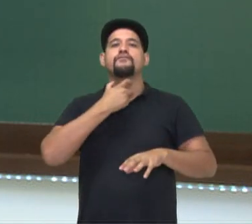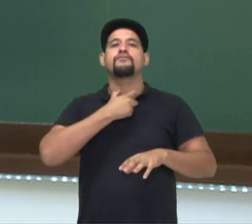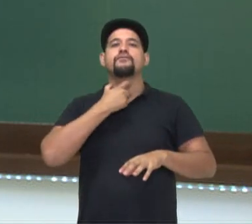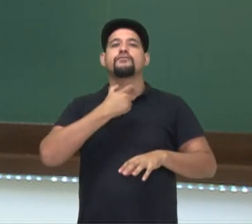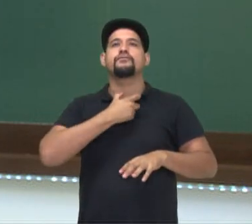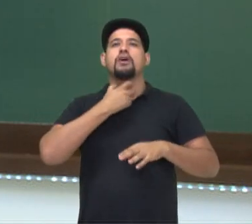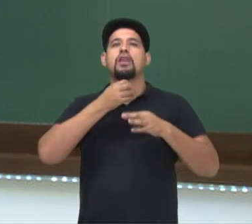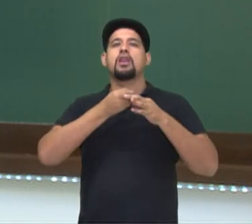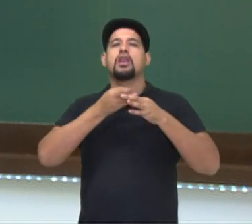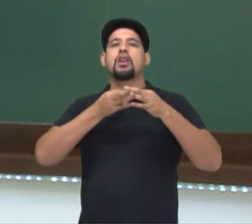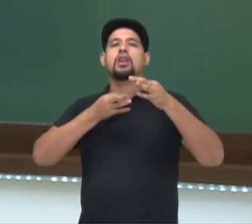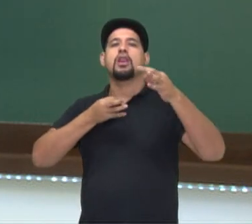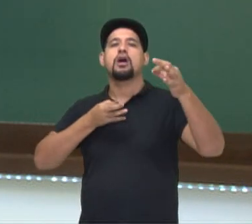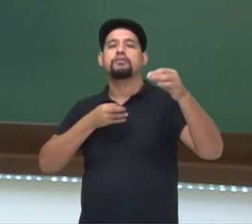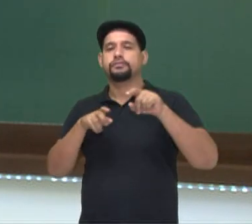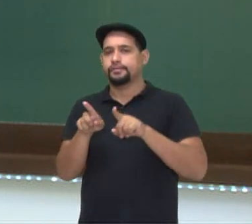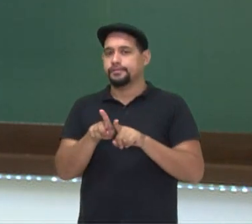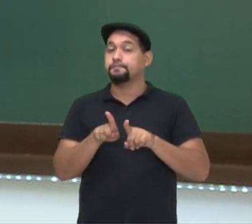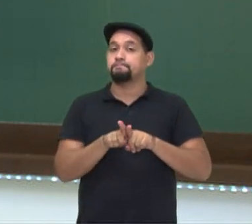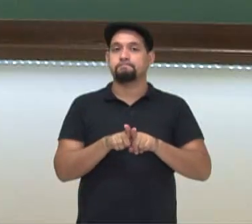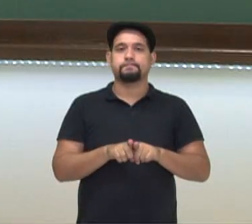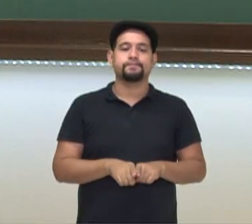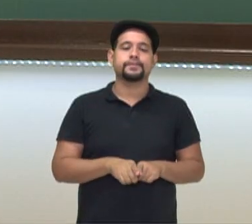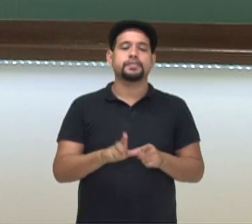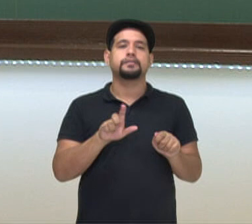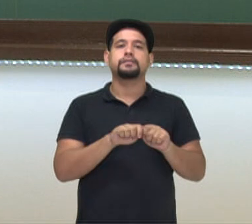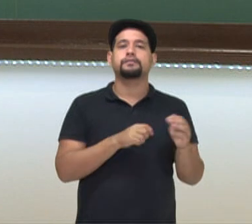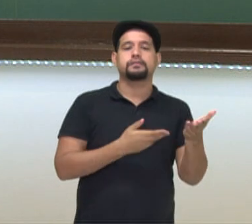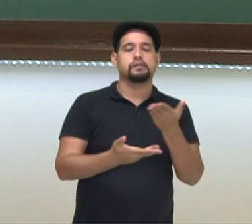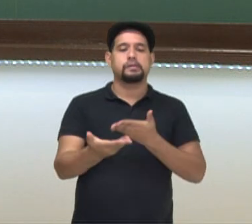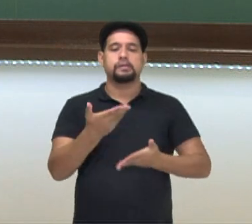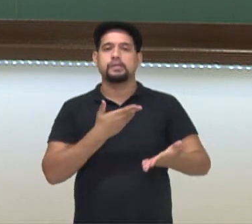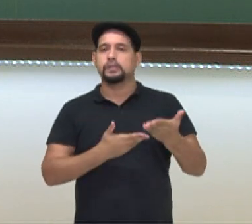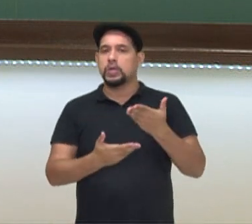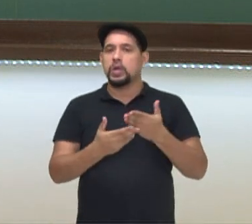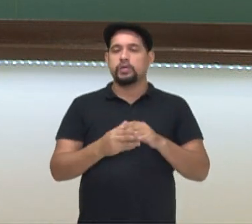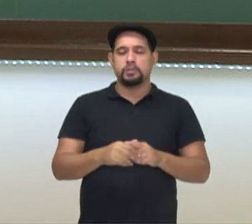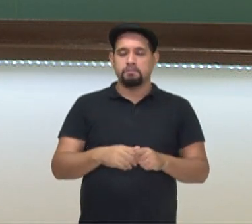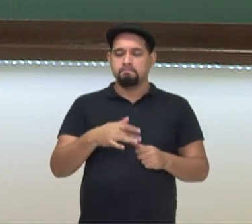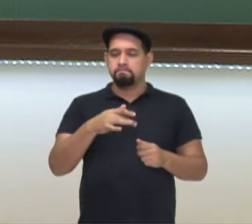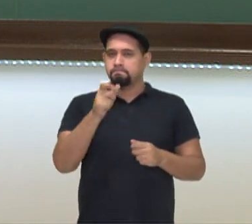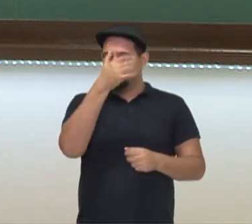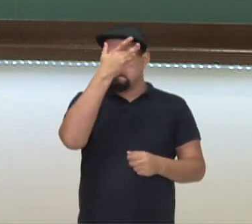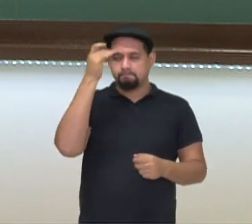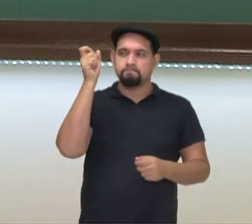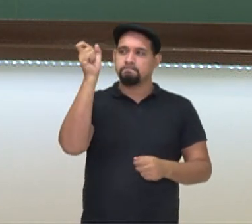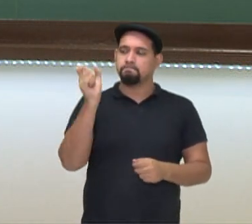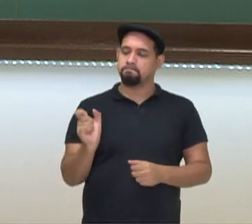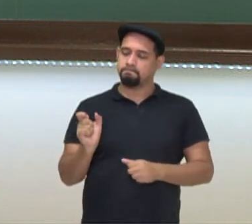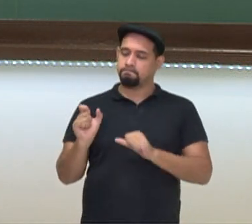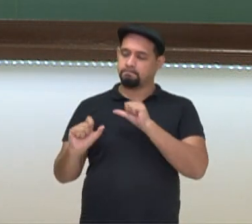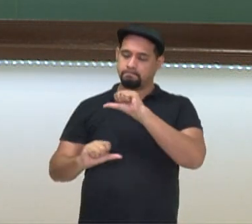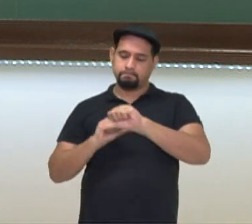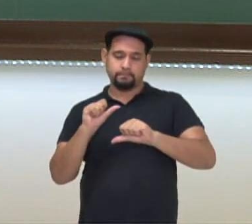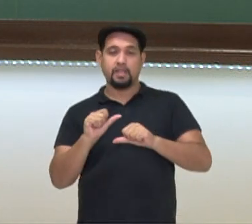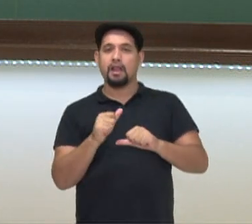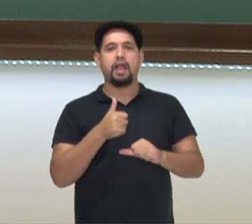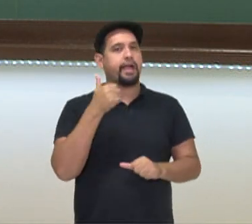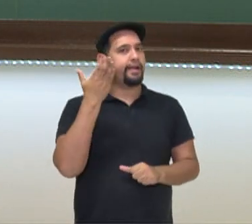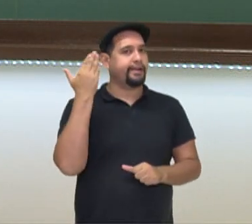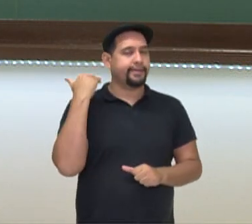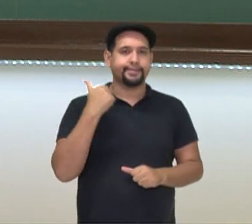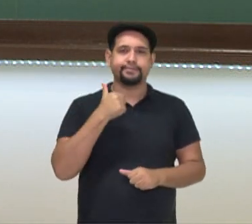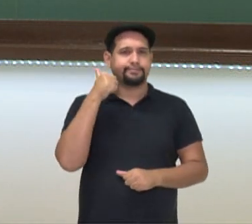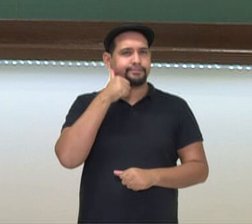mais longe. E além disso, a troca de personagens, porque naquela época as mulheres não